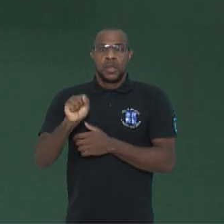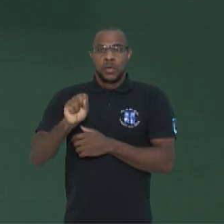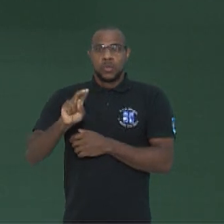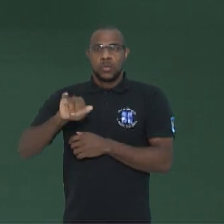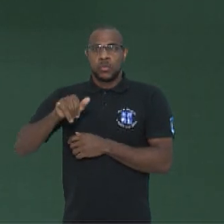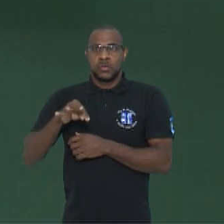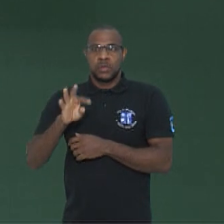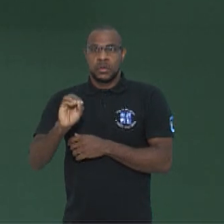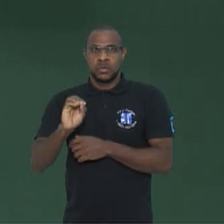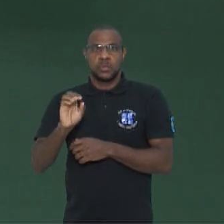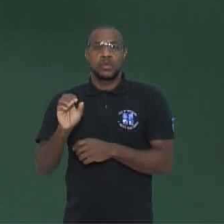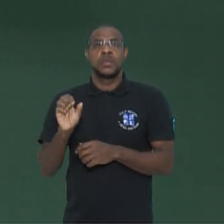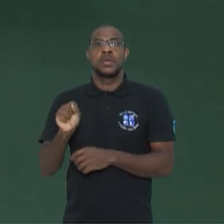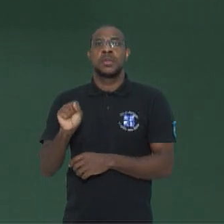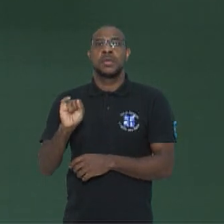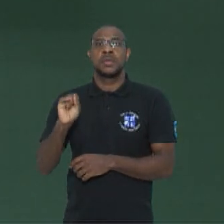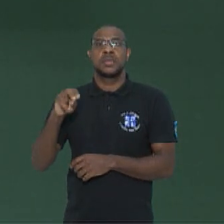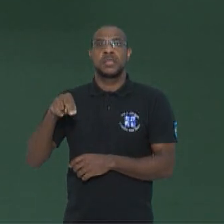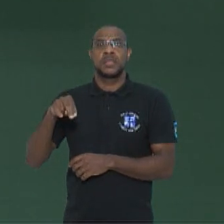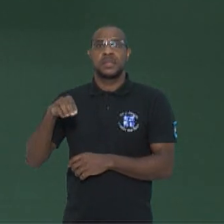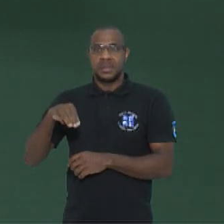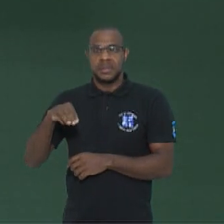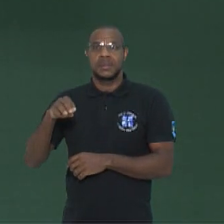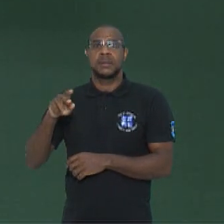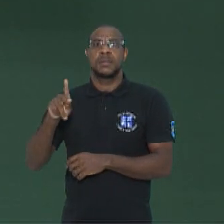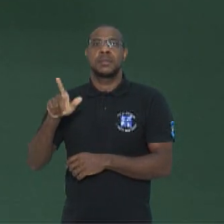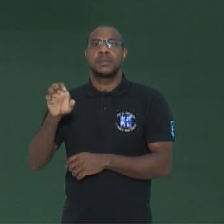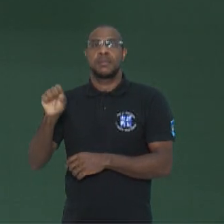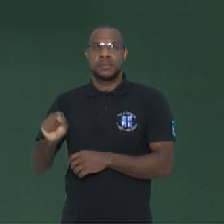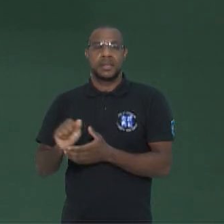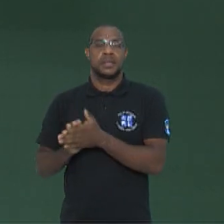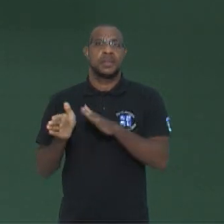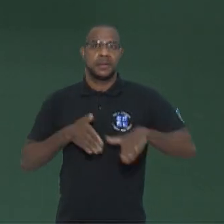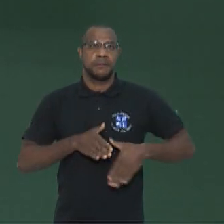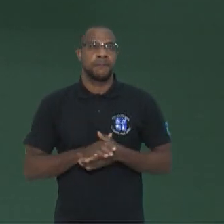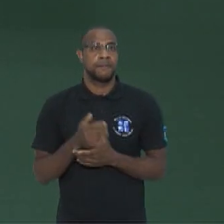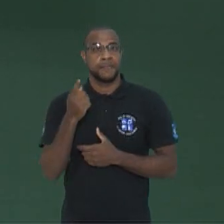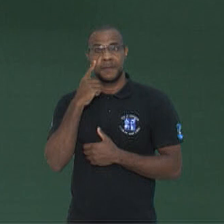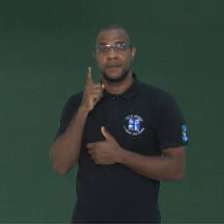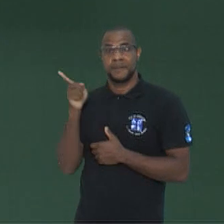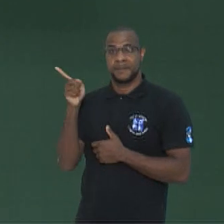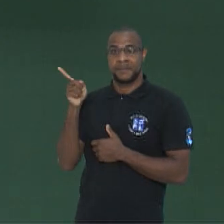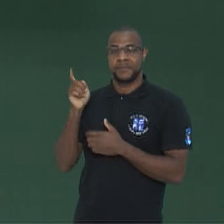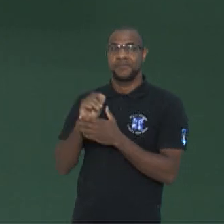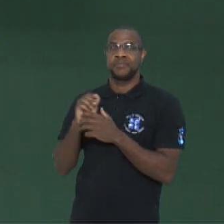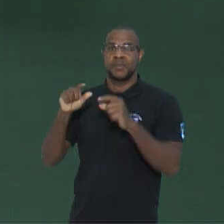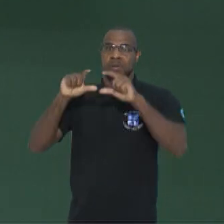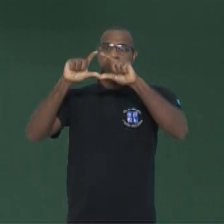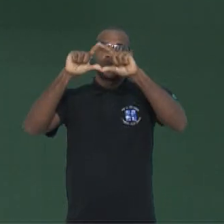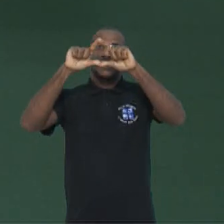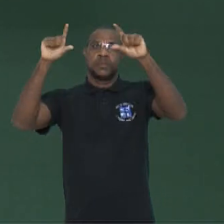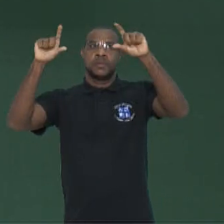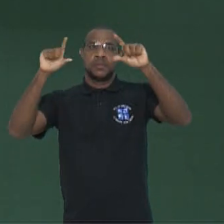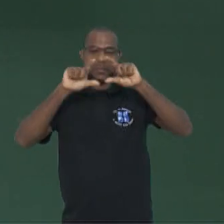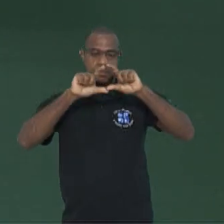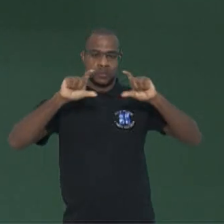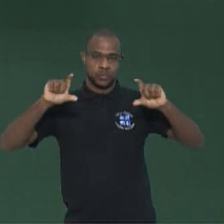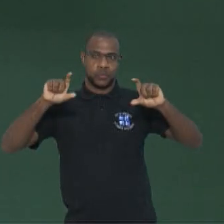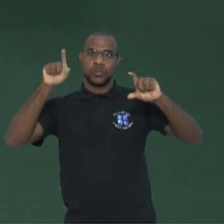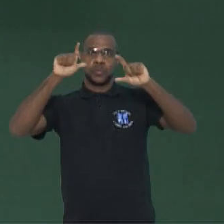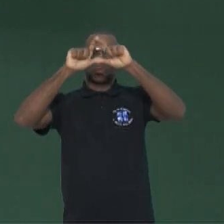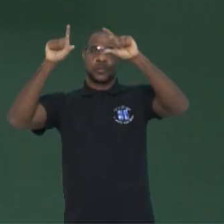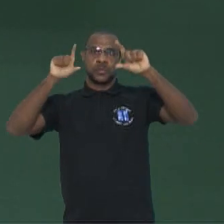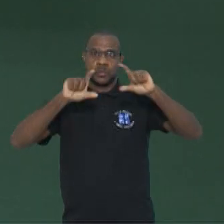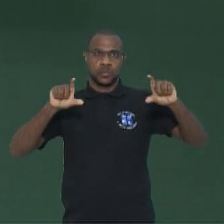especificidades. E ninguém melhor, né, do que o nosso amigo já de tirinhas, o Armandinho. Então,